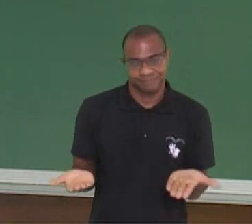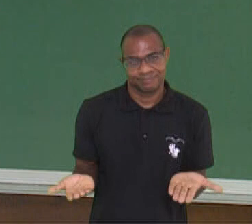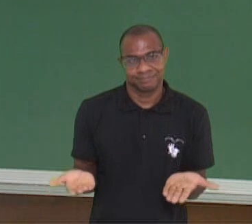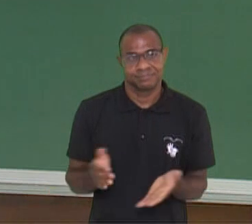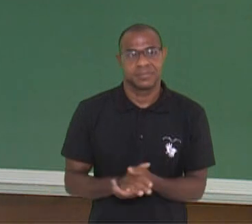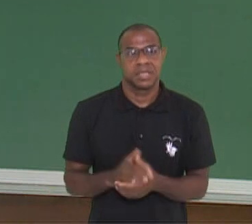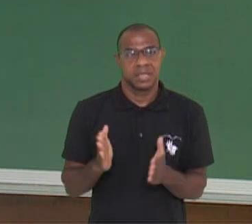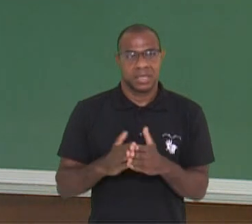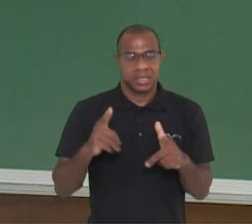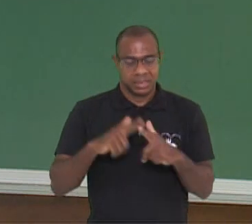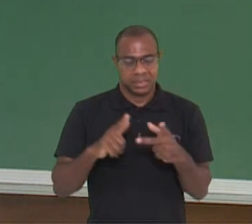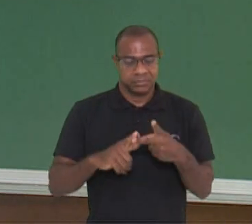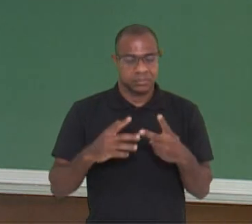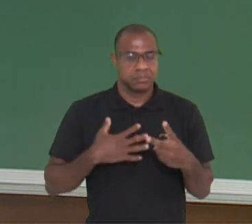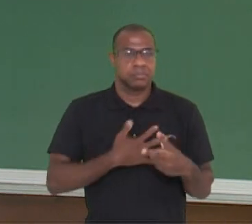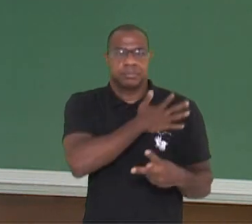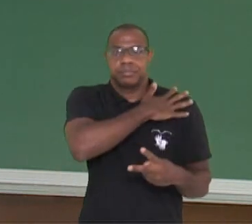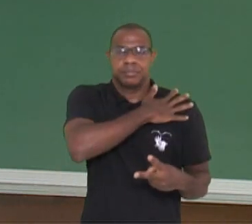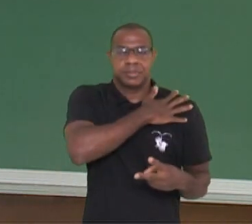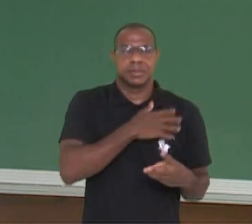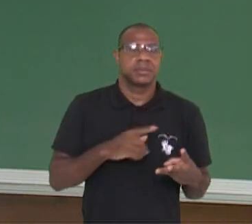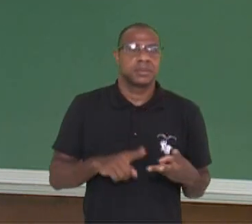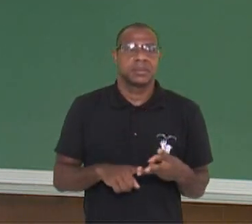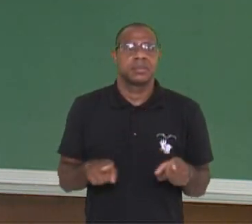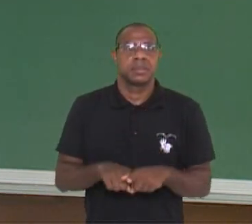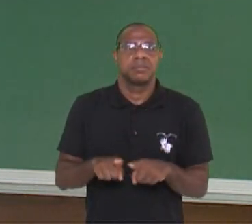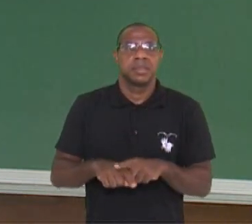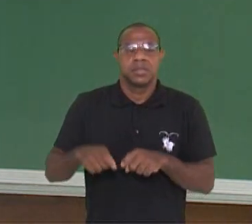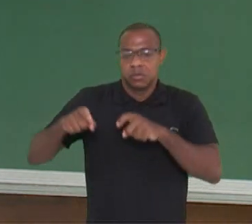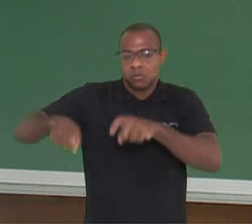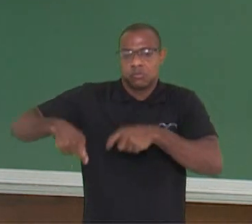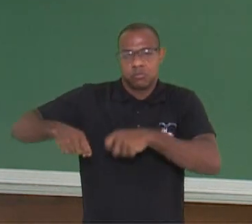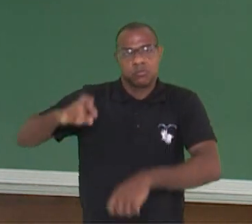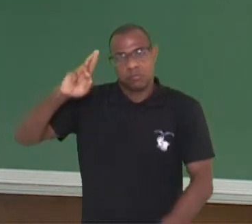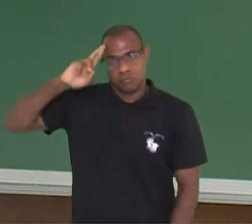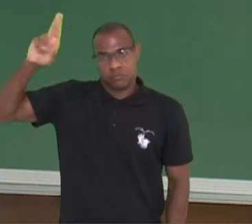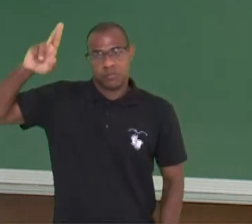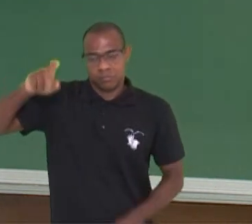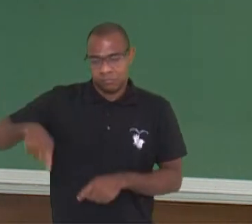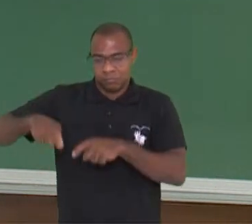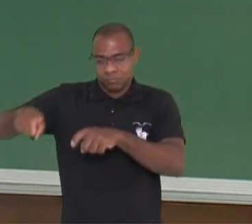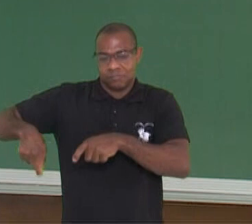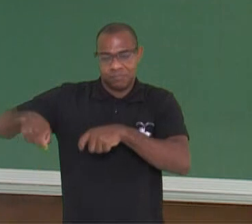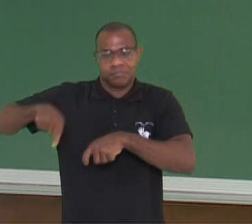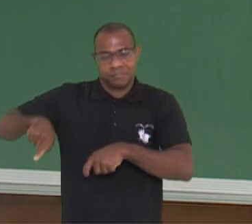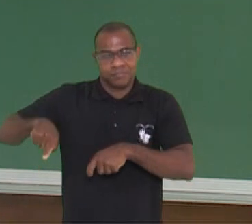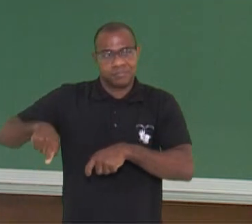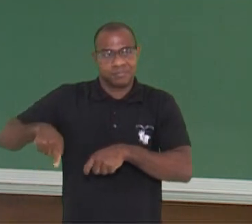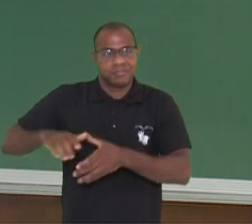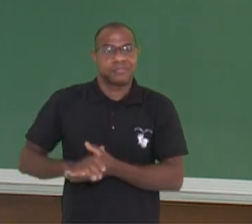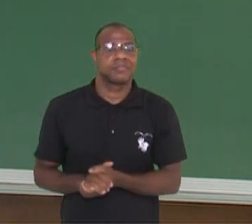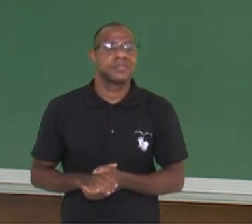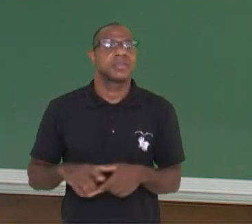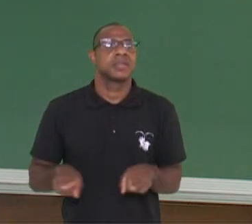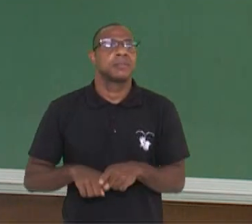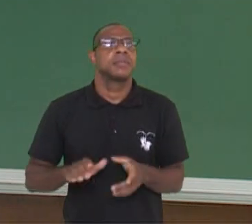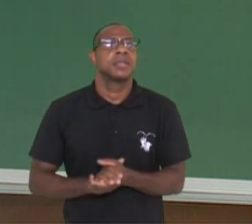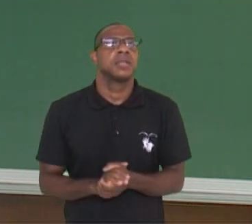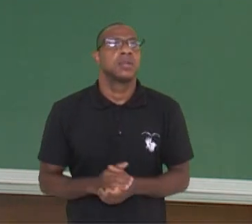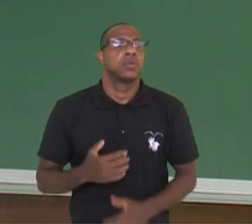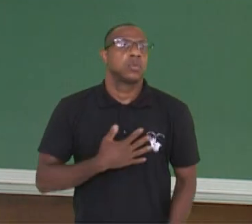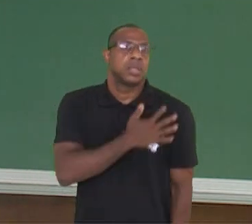a igreja, o exército e os grandes cafeicultores, os grandes proprietários rurais. O exército era influenciado